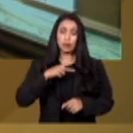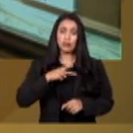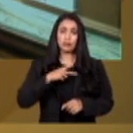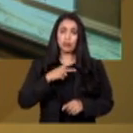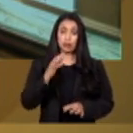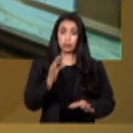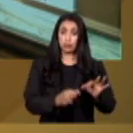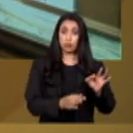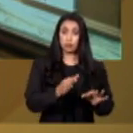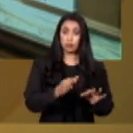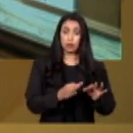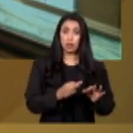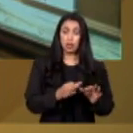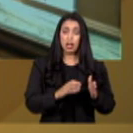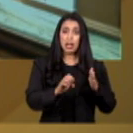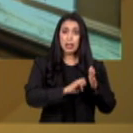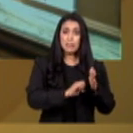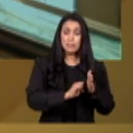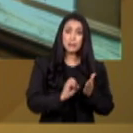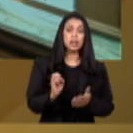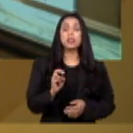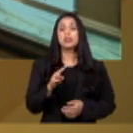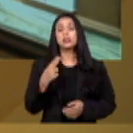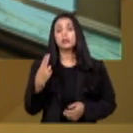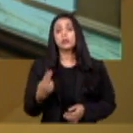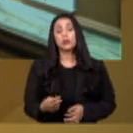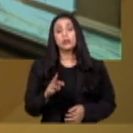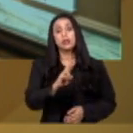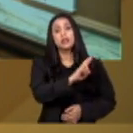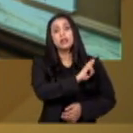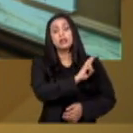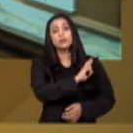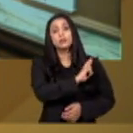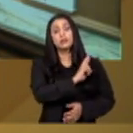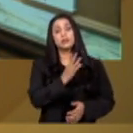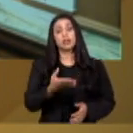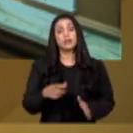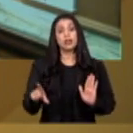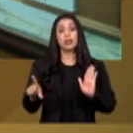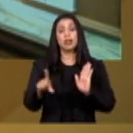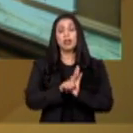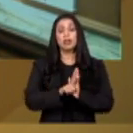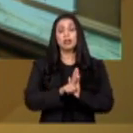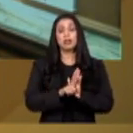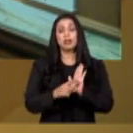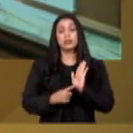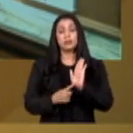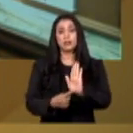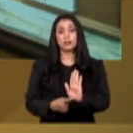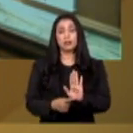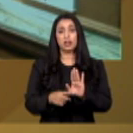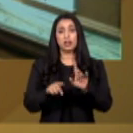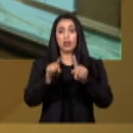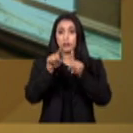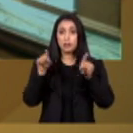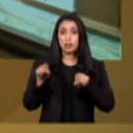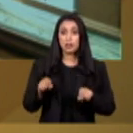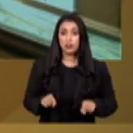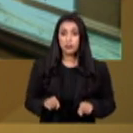os salários ou ricos do responsável indicar violência sério amor